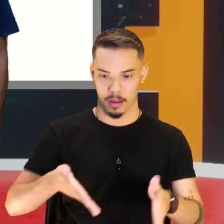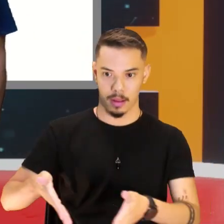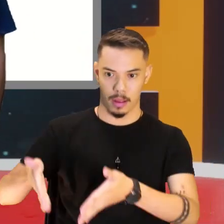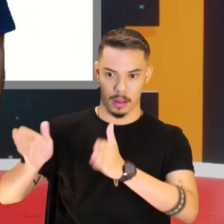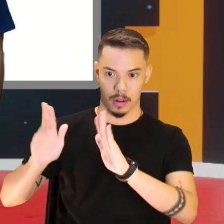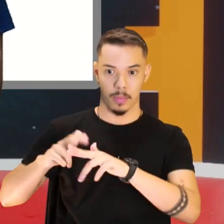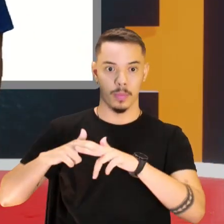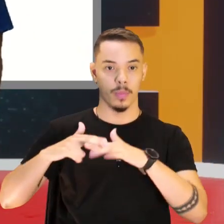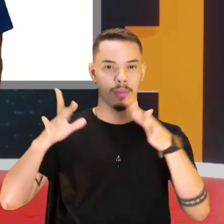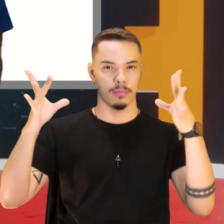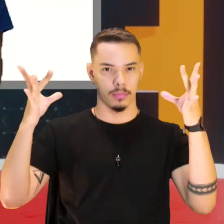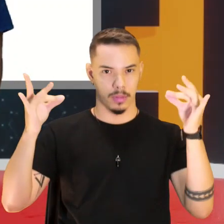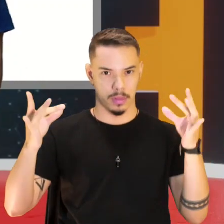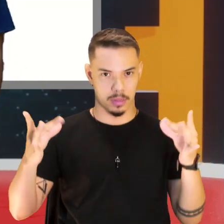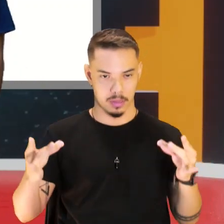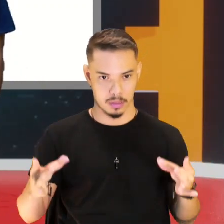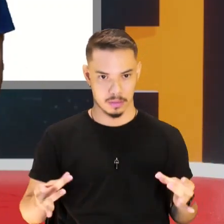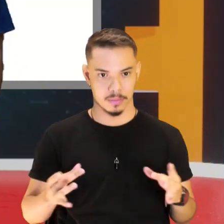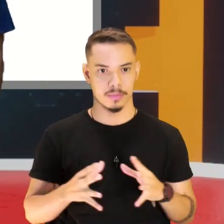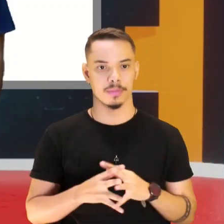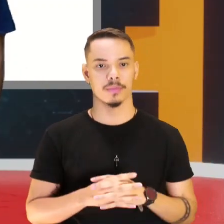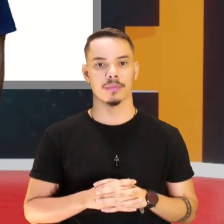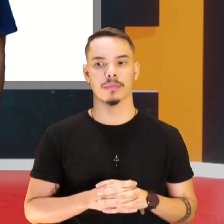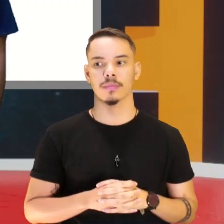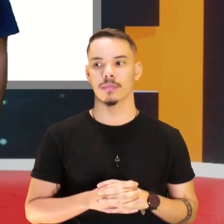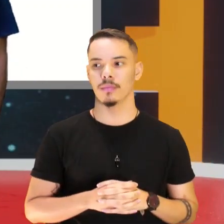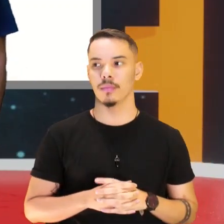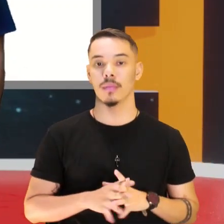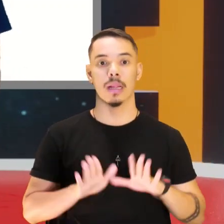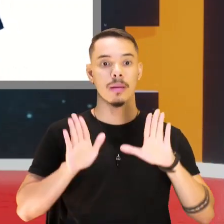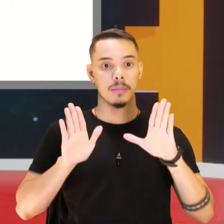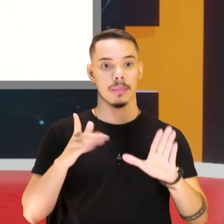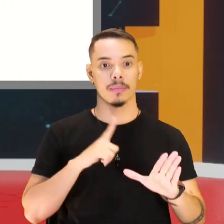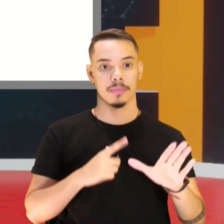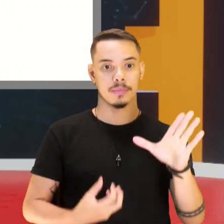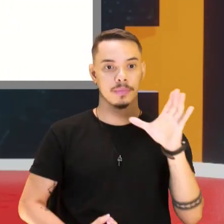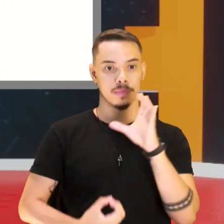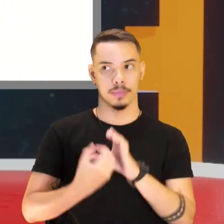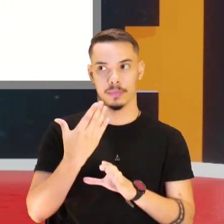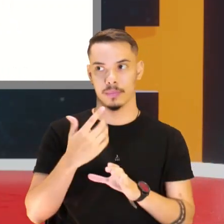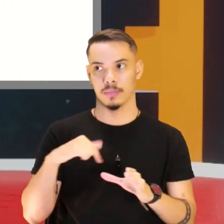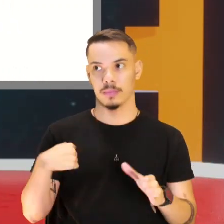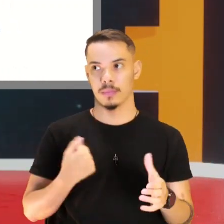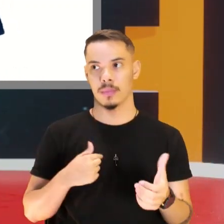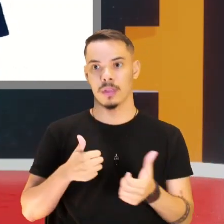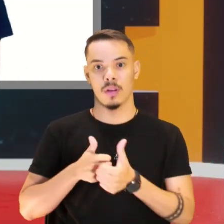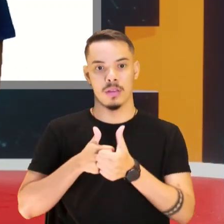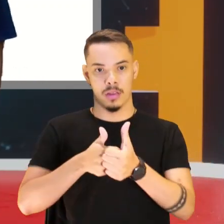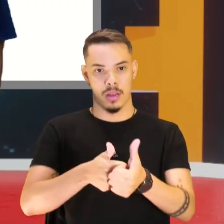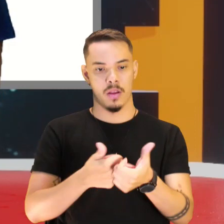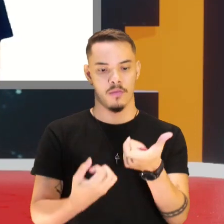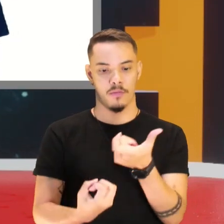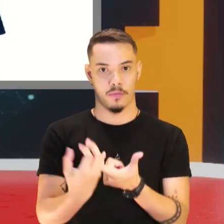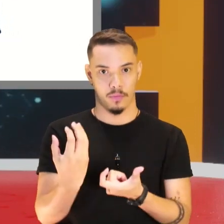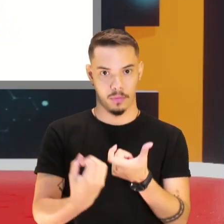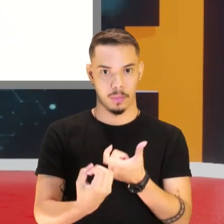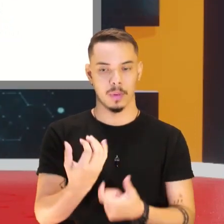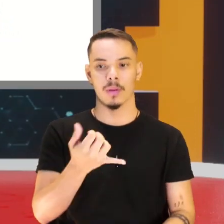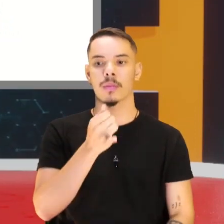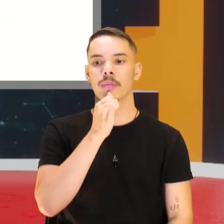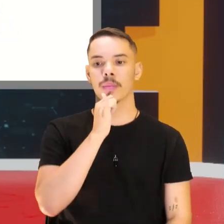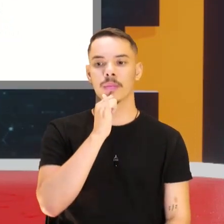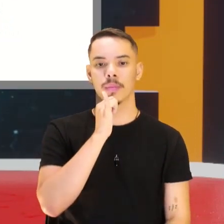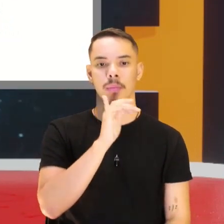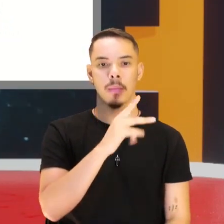cada detalhezinho na sequência é importante. E a lei de formação a gente segue aquela fórmula, né? A PA